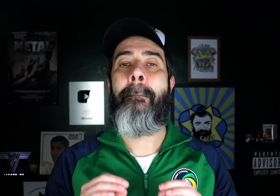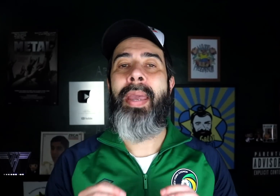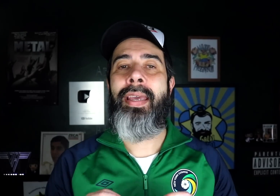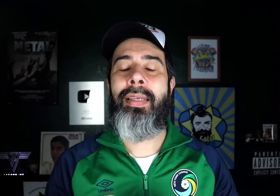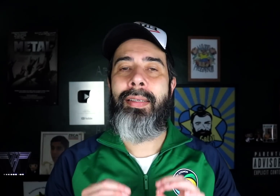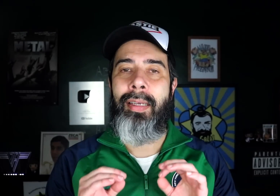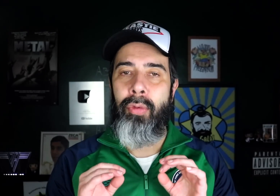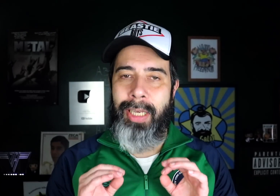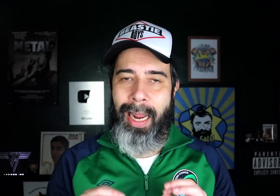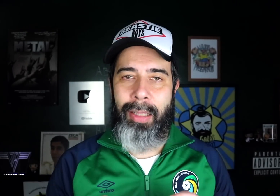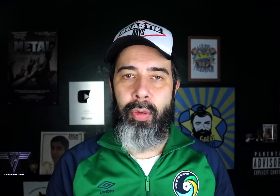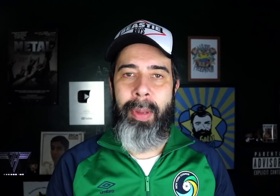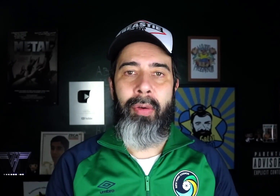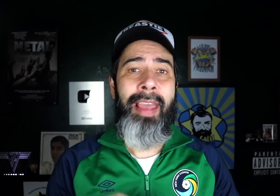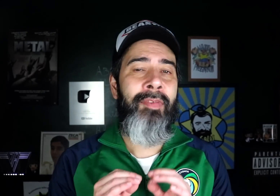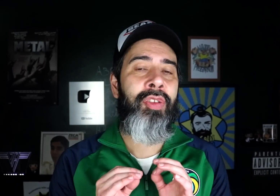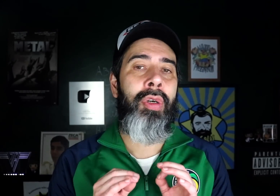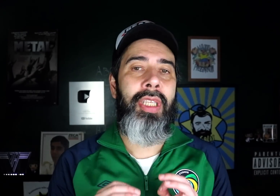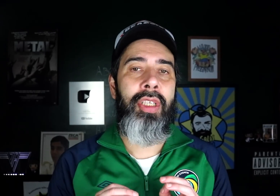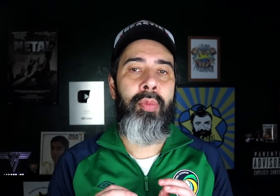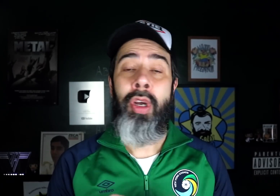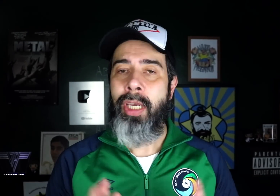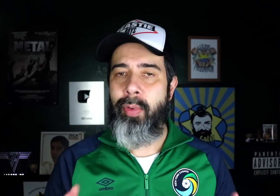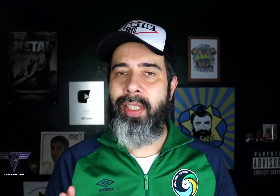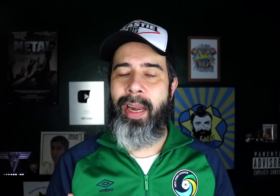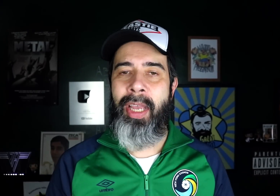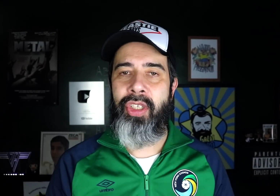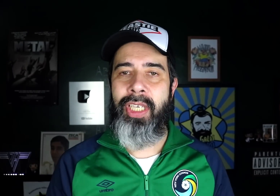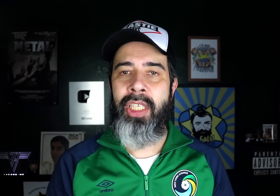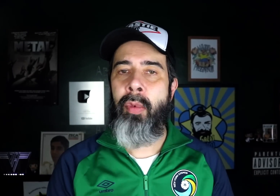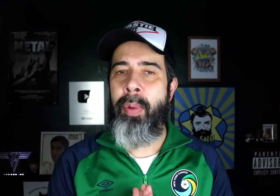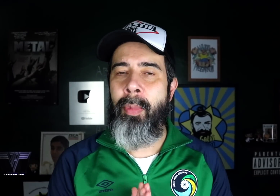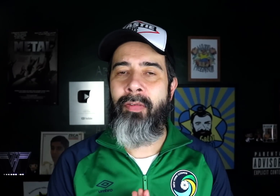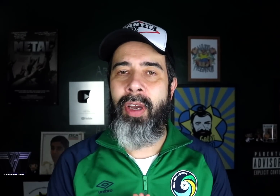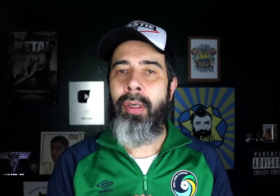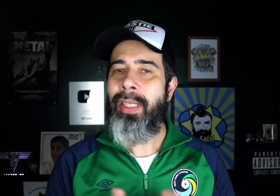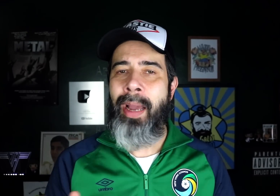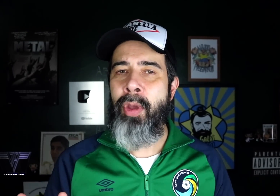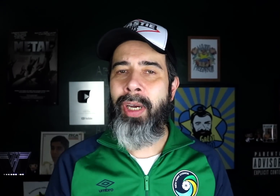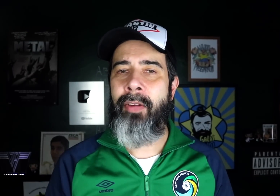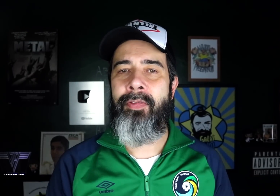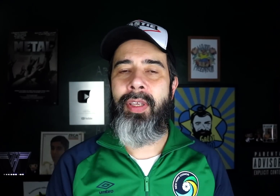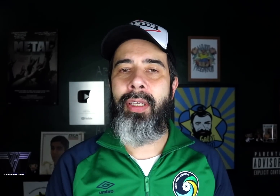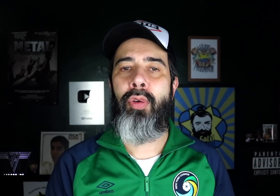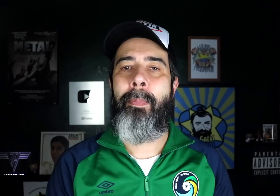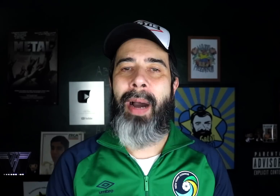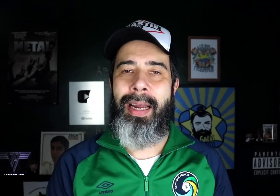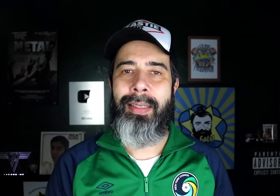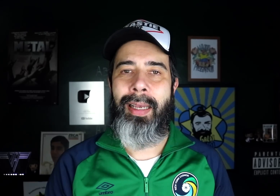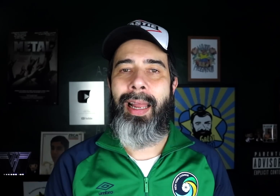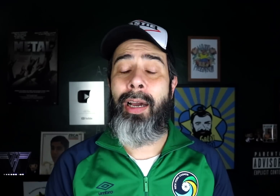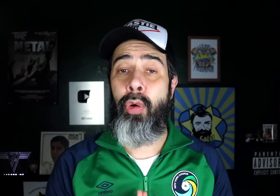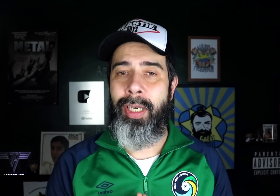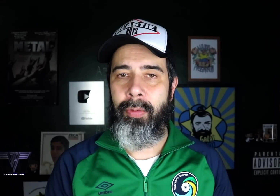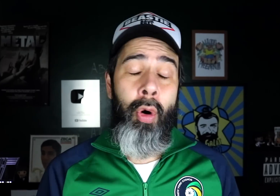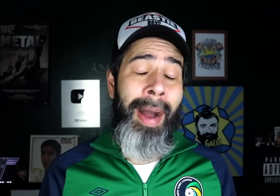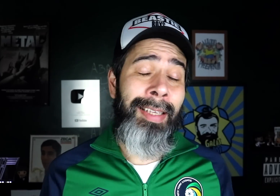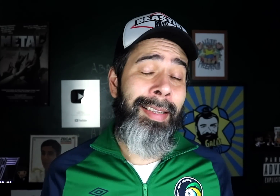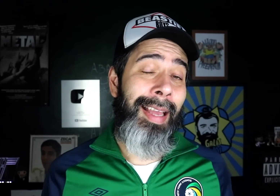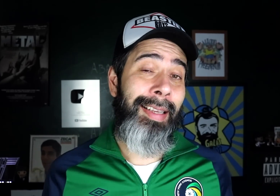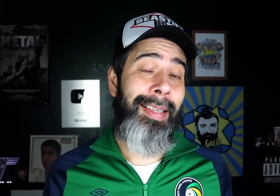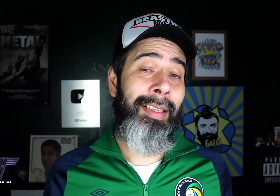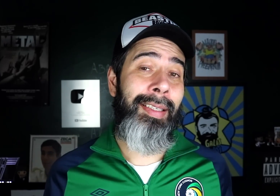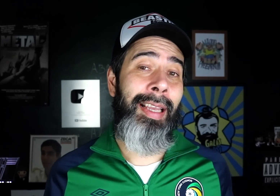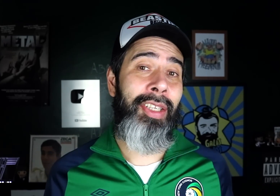está apenas sendo grato pelo revisionismo que o excrementíssimo promoveu na biografia do parça alagoano. O